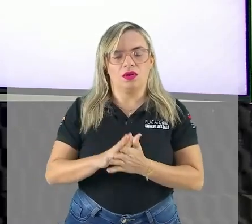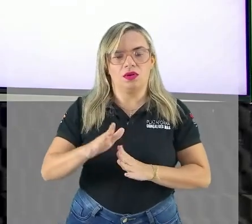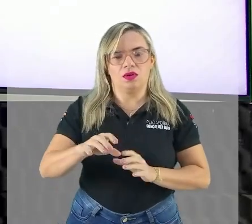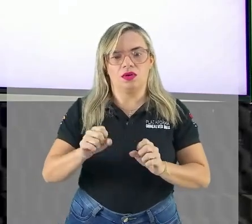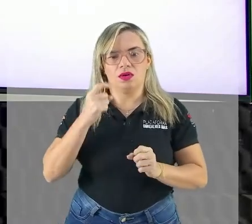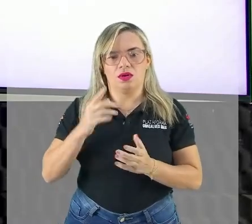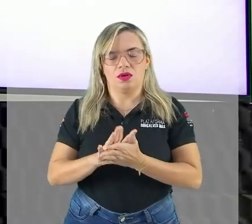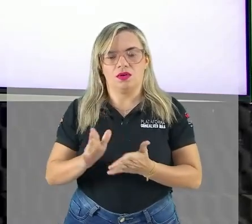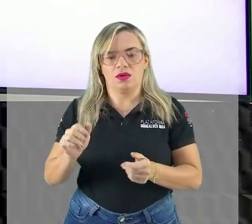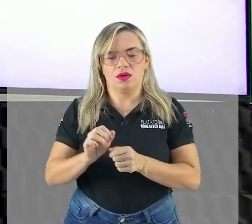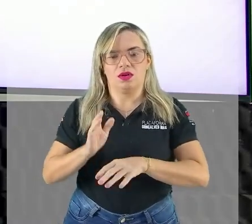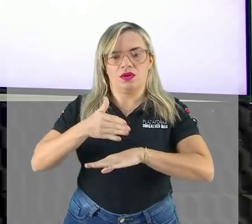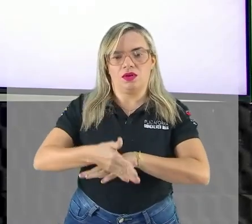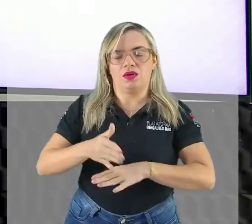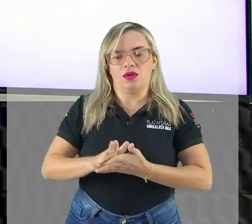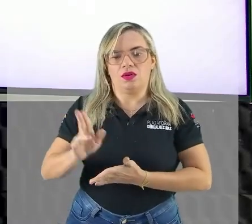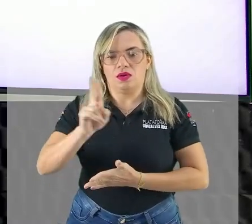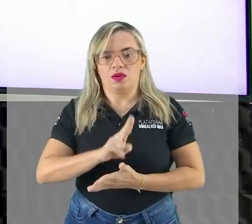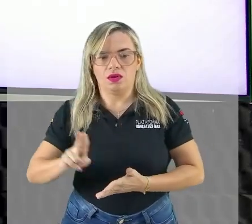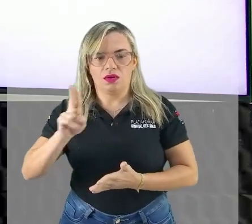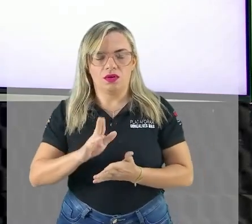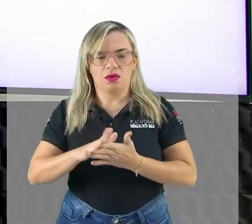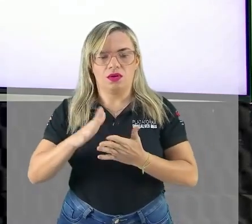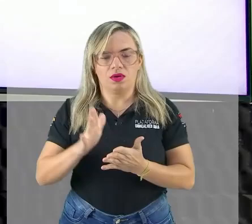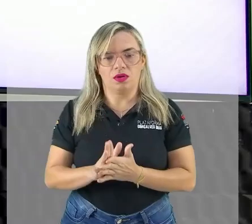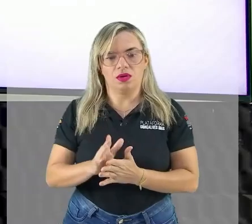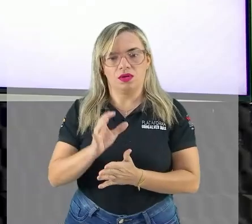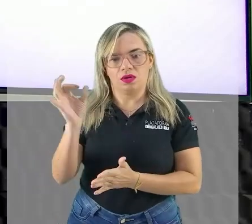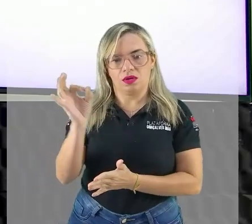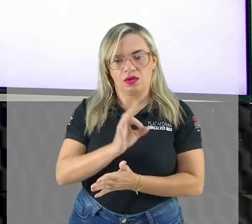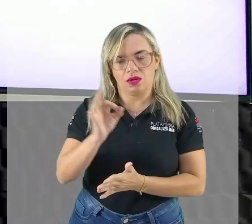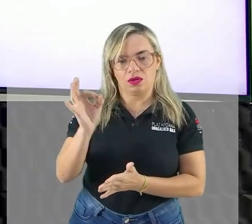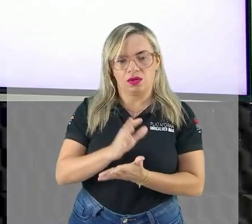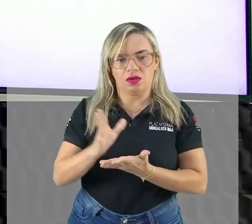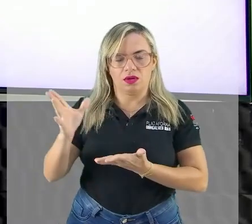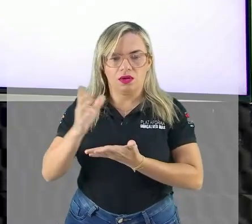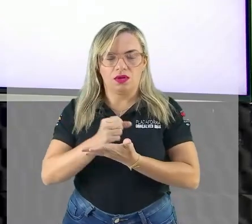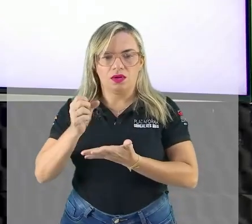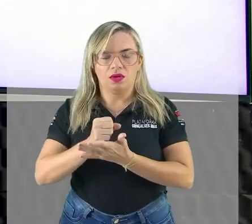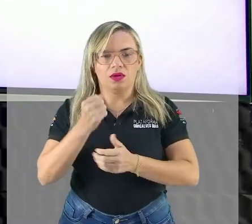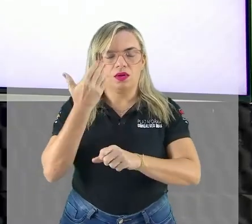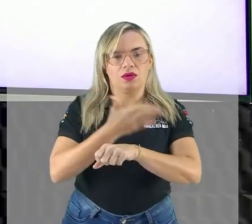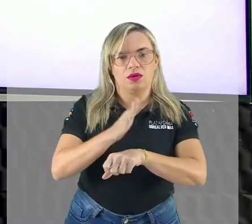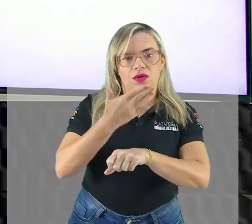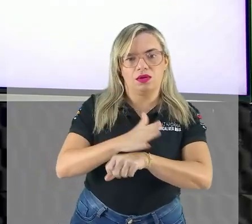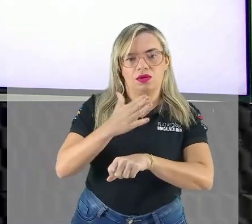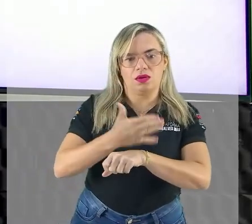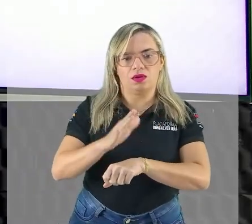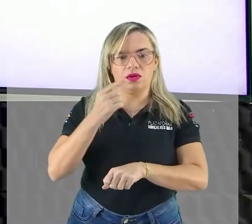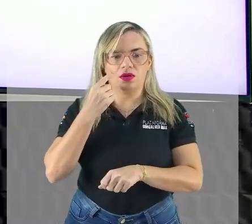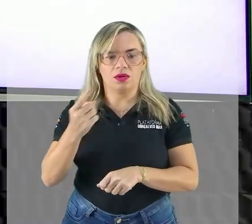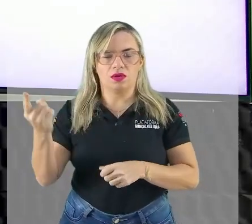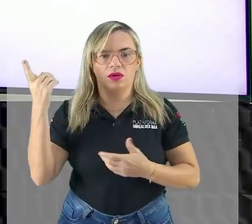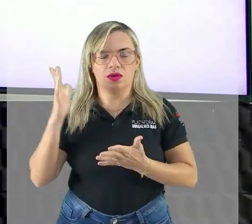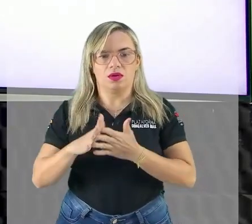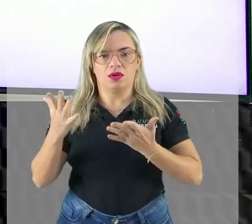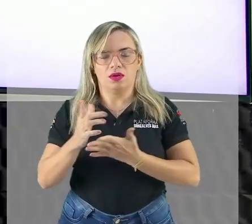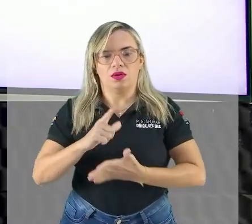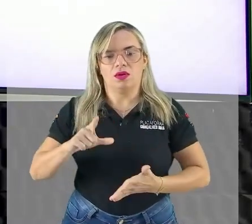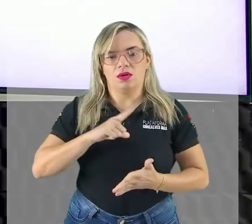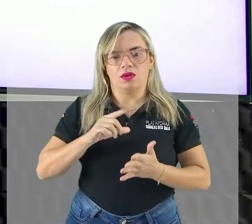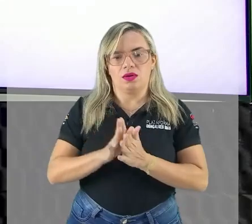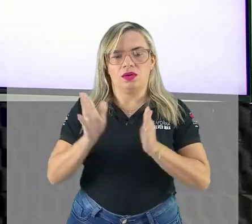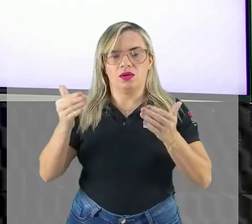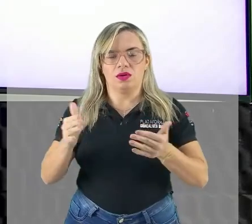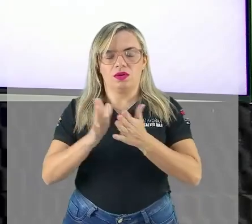mais acessam a rede e também os que possuem maior índice de acumulatividade das práticas. Então, a gente tem que prestar